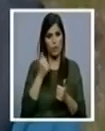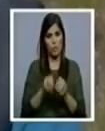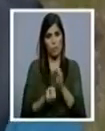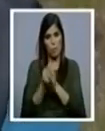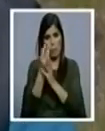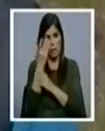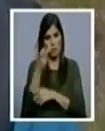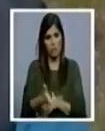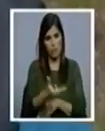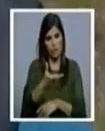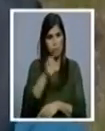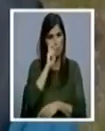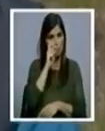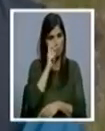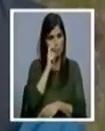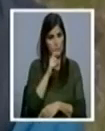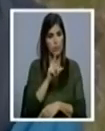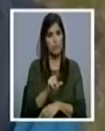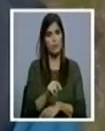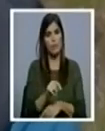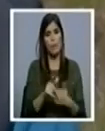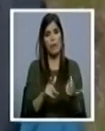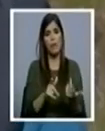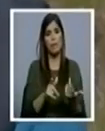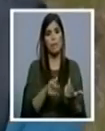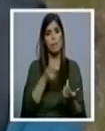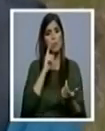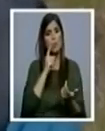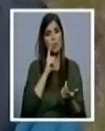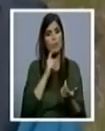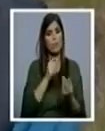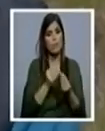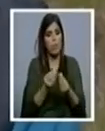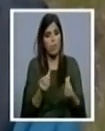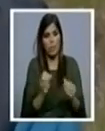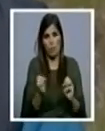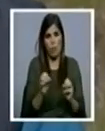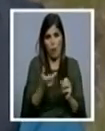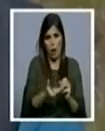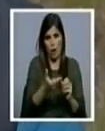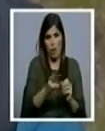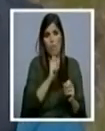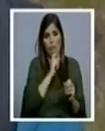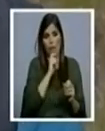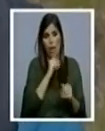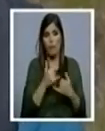as plantas ficarem protegidas, para estarem protegidas de certa maneira da erosão e conseguirem depois